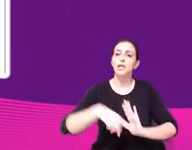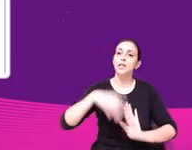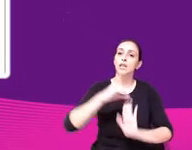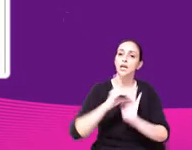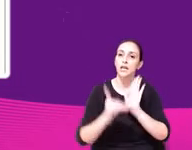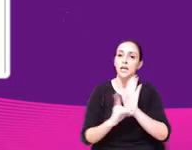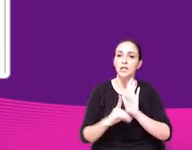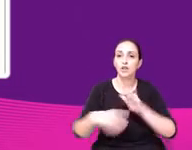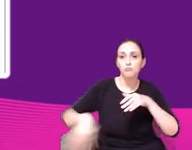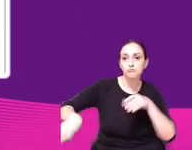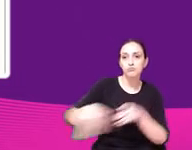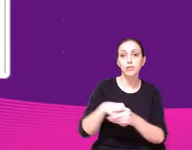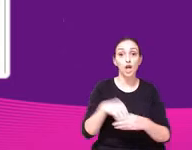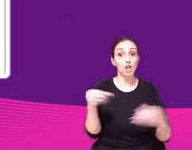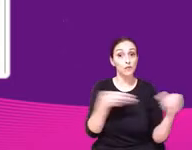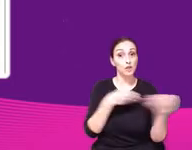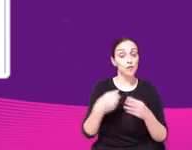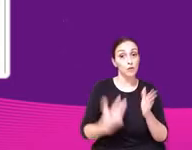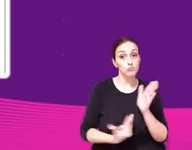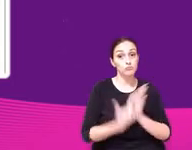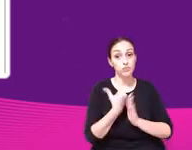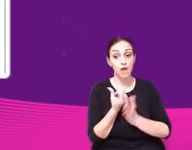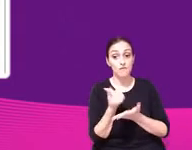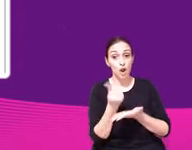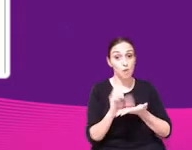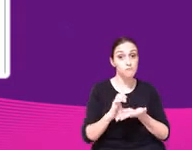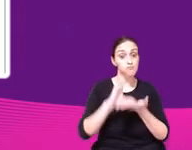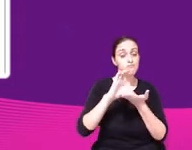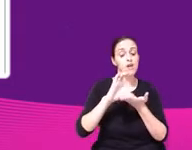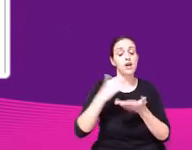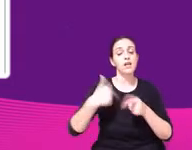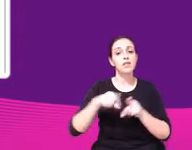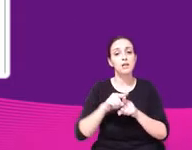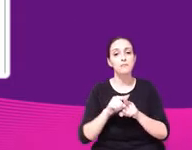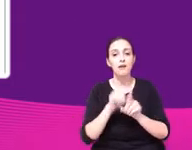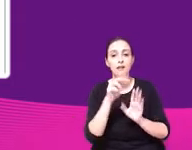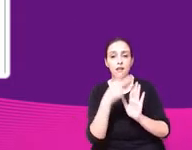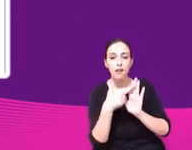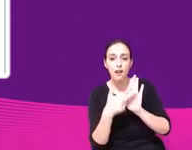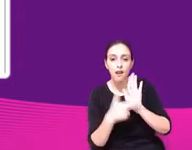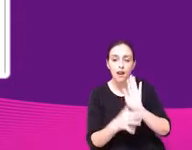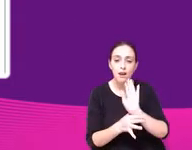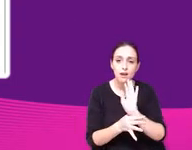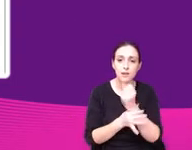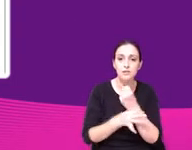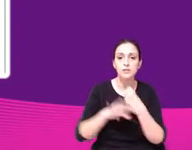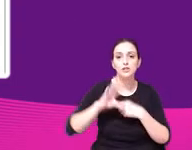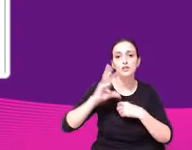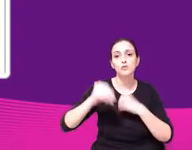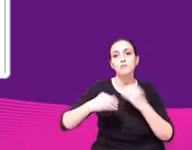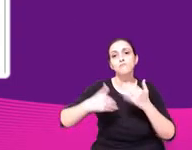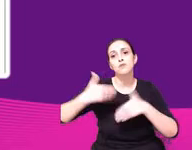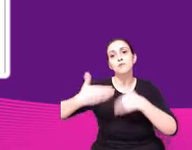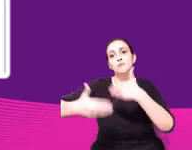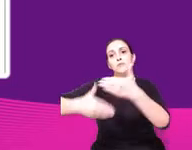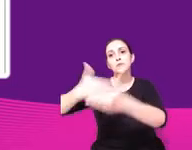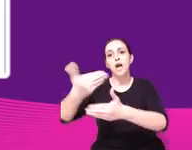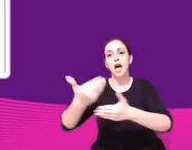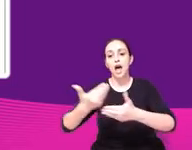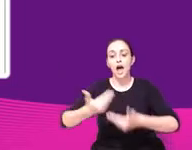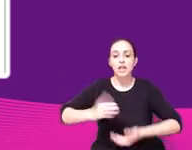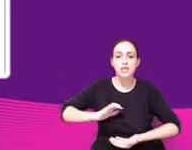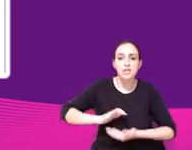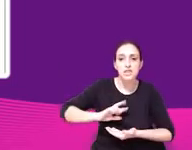de novos procedimentos, reajuste de valores e regulamentações específicas, banco de tecidos, uma série, transplante de medula, série